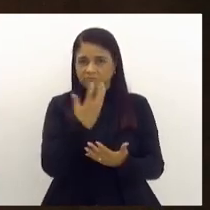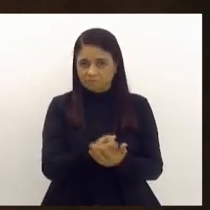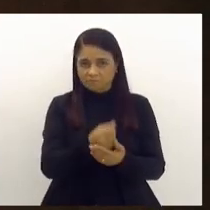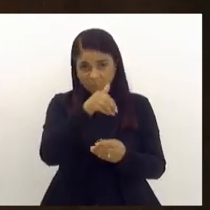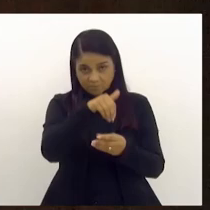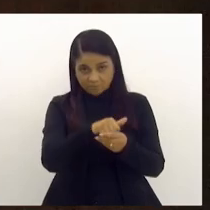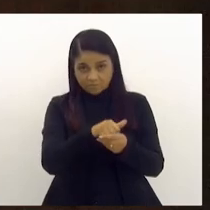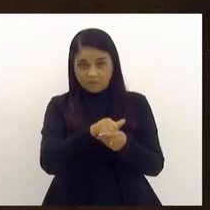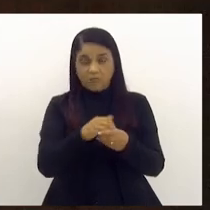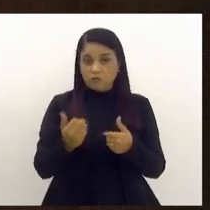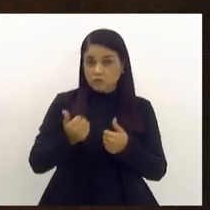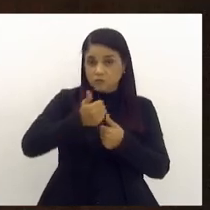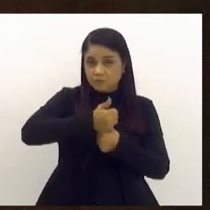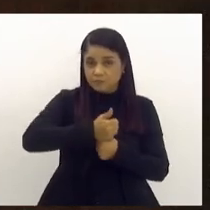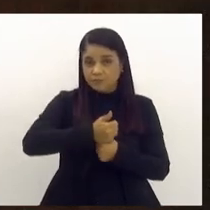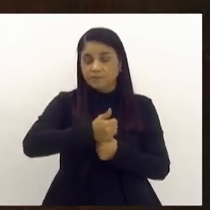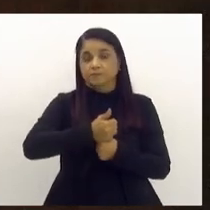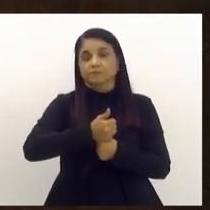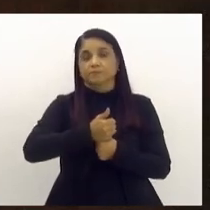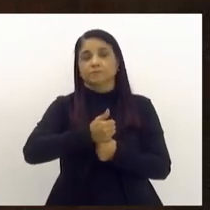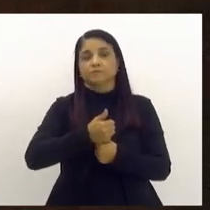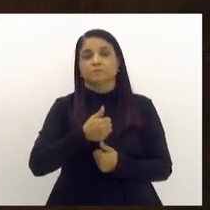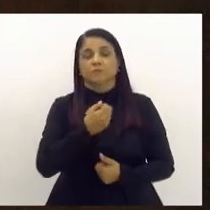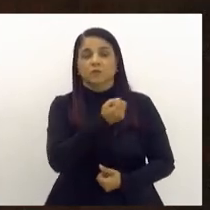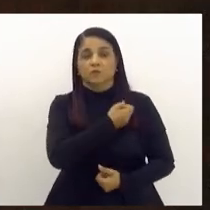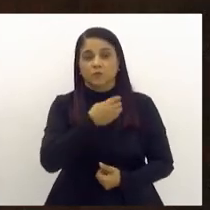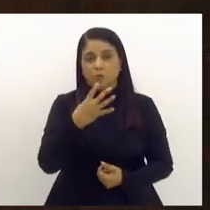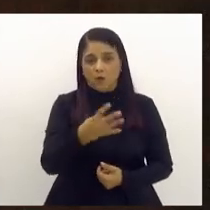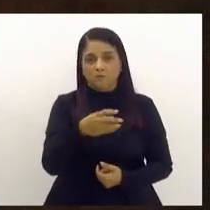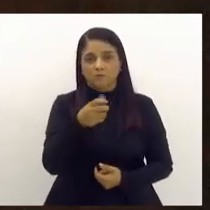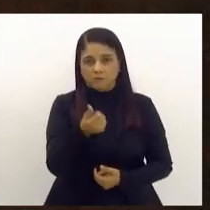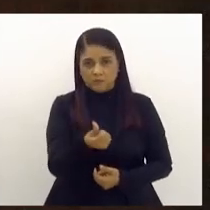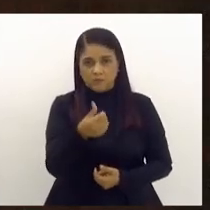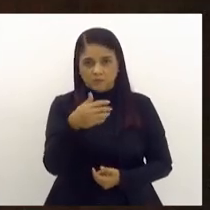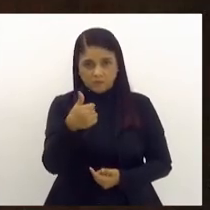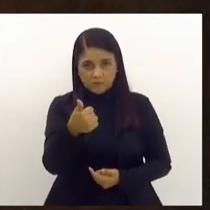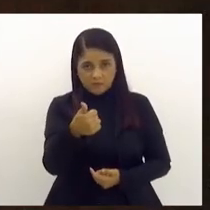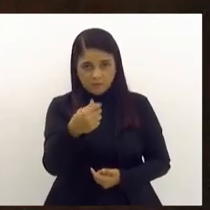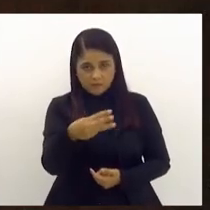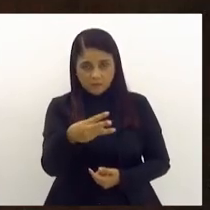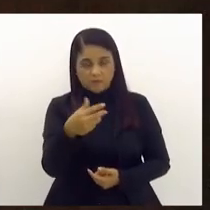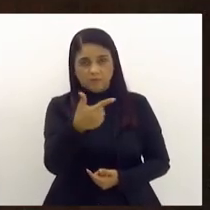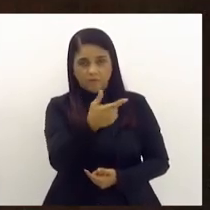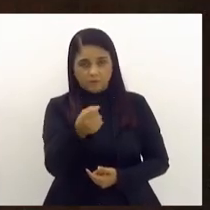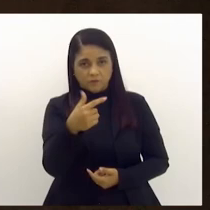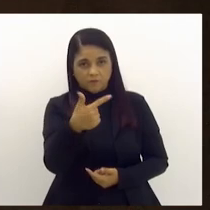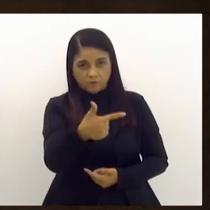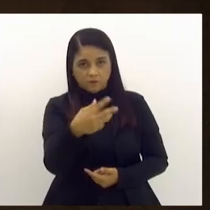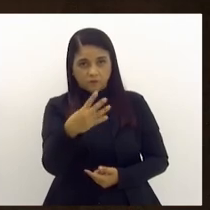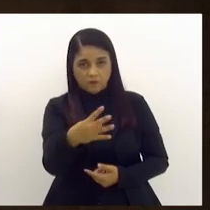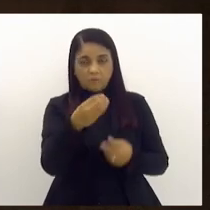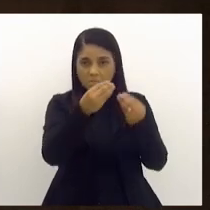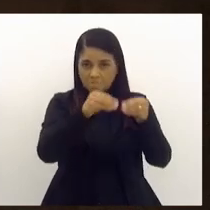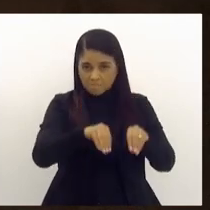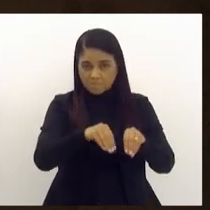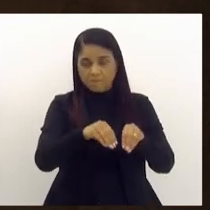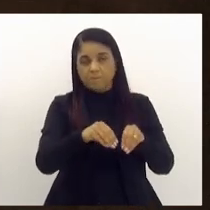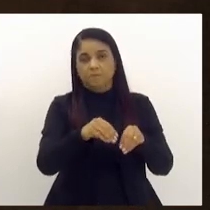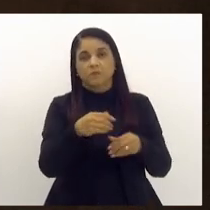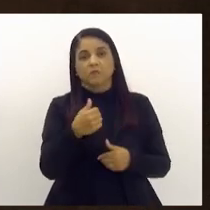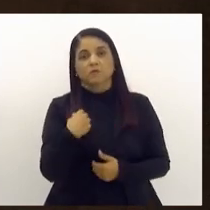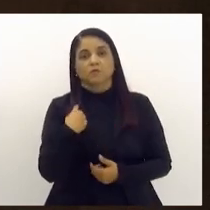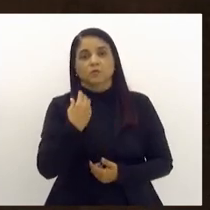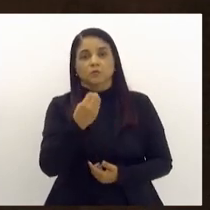Favorável com subemenda aglutinativa às emendas de números 4, 6, 13, 20 e 24. Prejudicada a emenda de